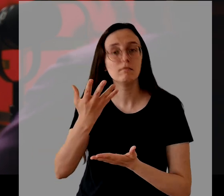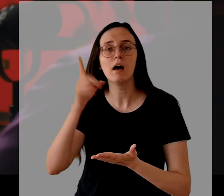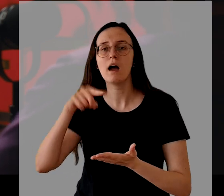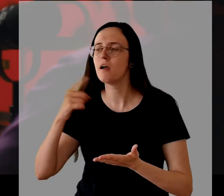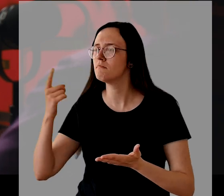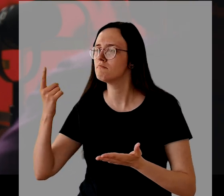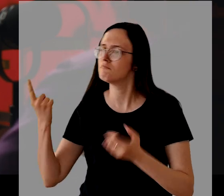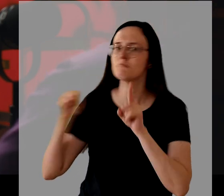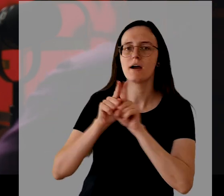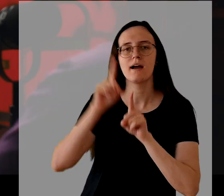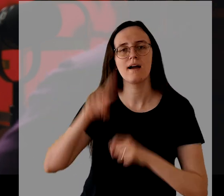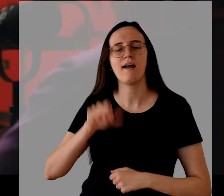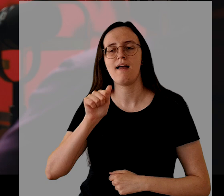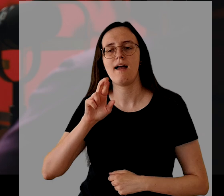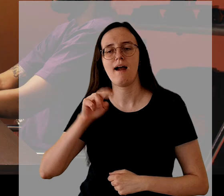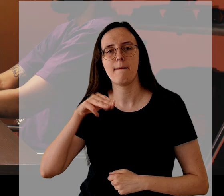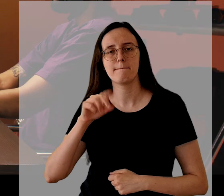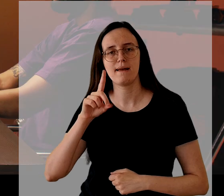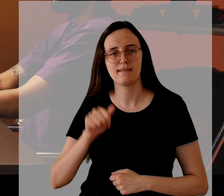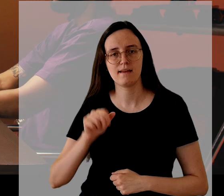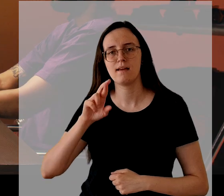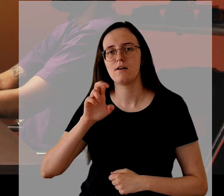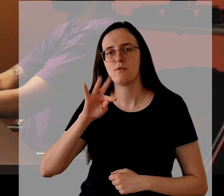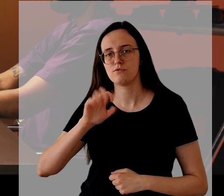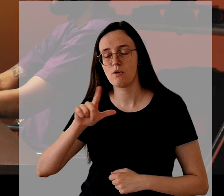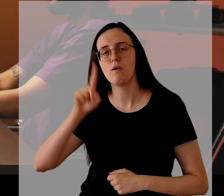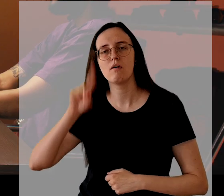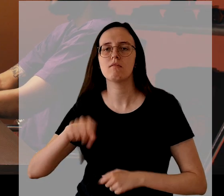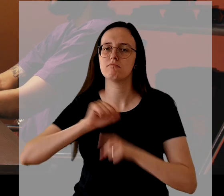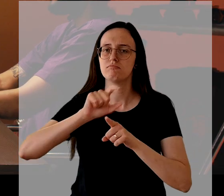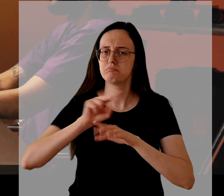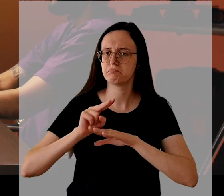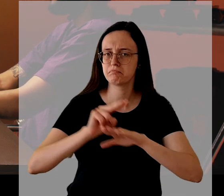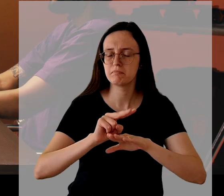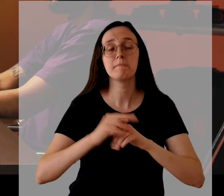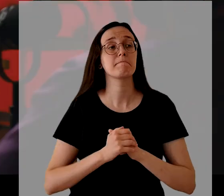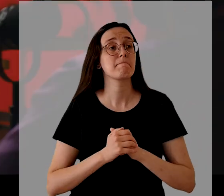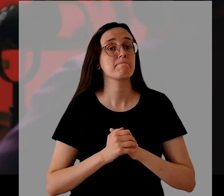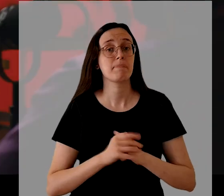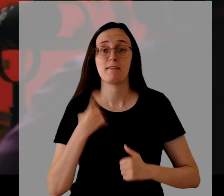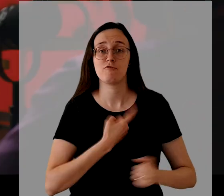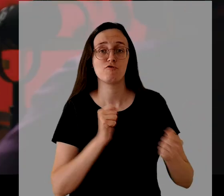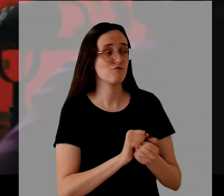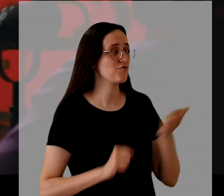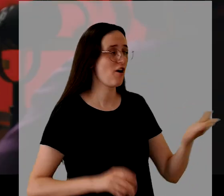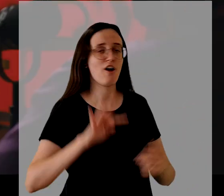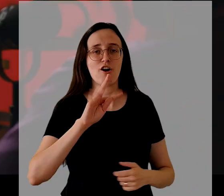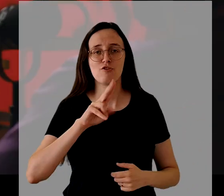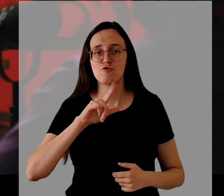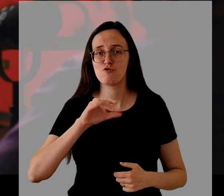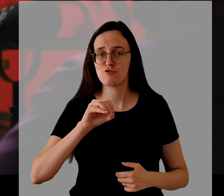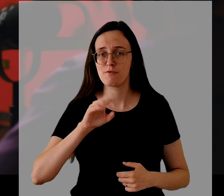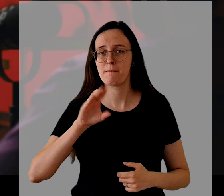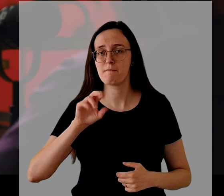oferecido pela locadora Armada Rental. E hoje a gente está aqui com Túlio Borges. E aí, Túlio,